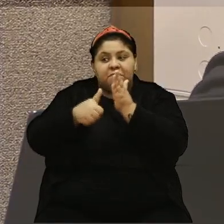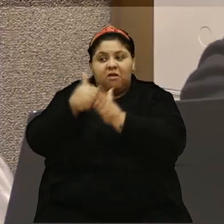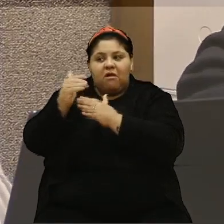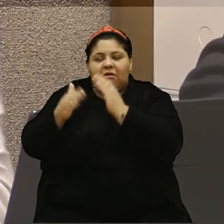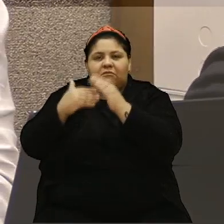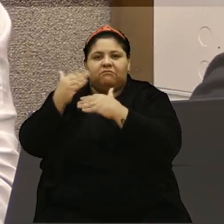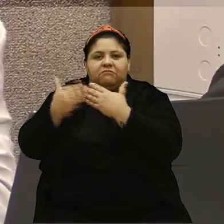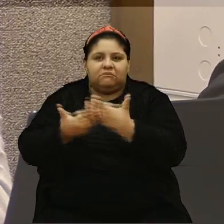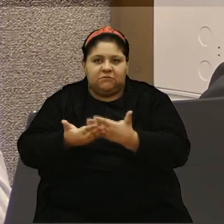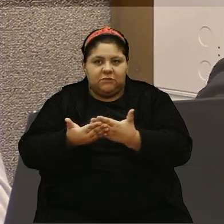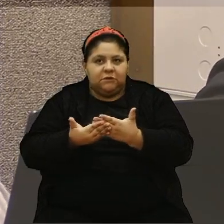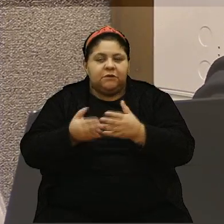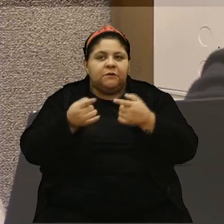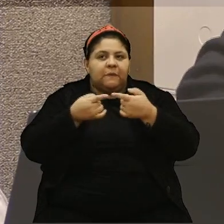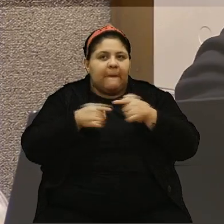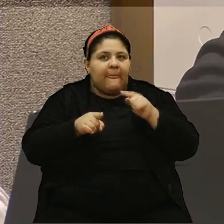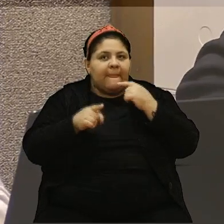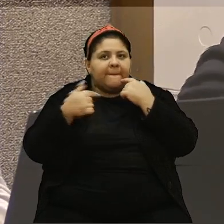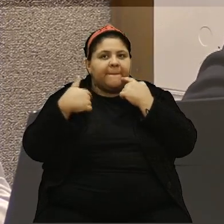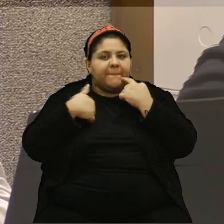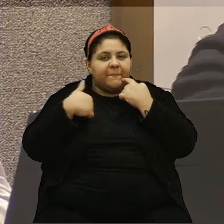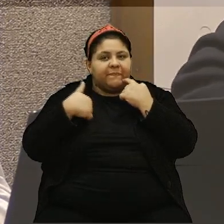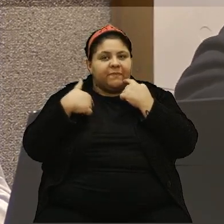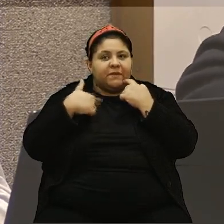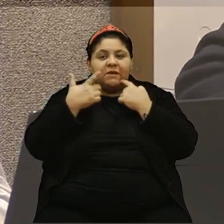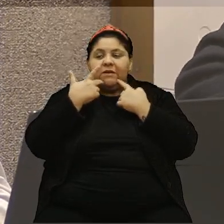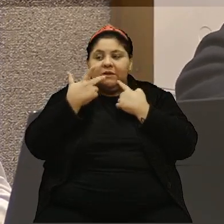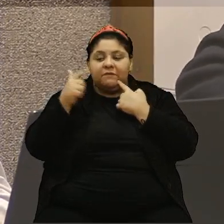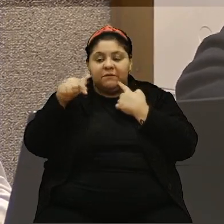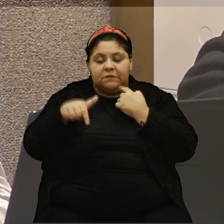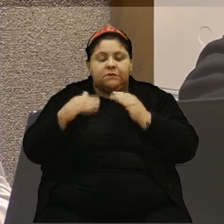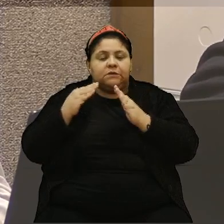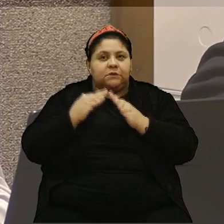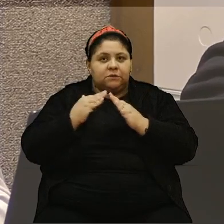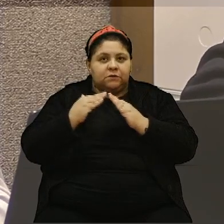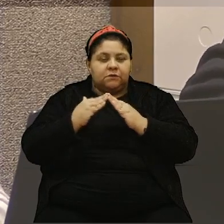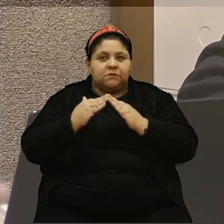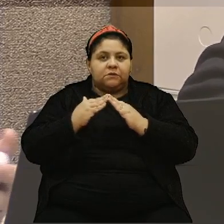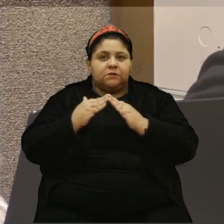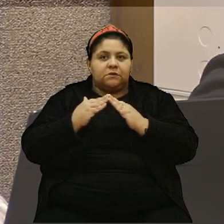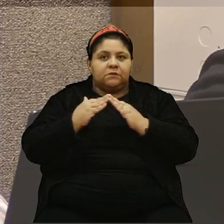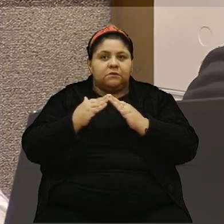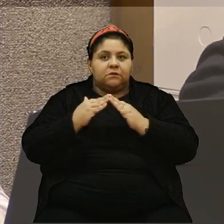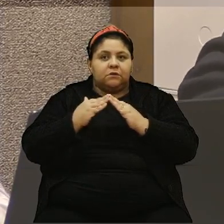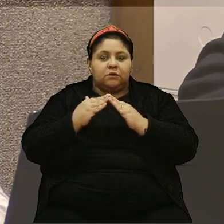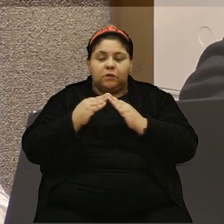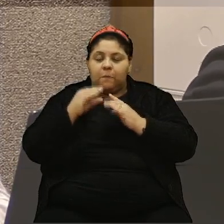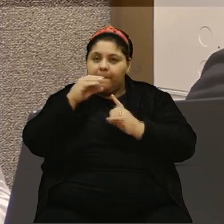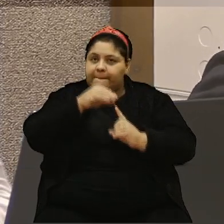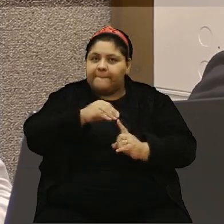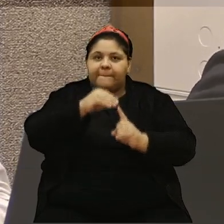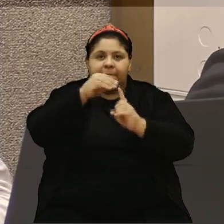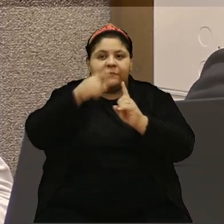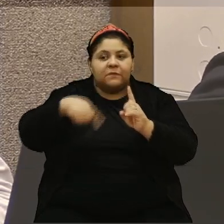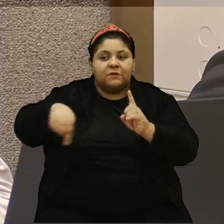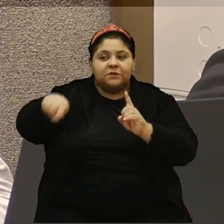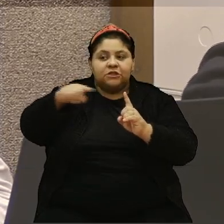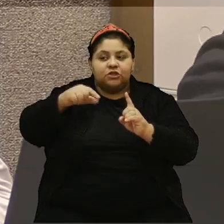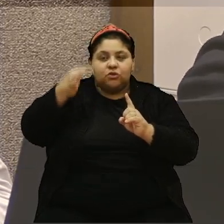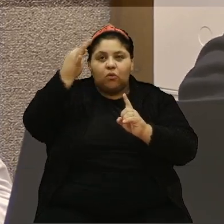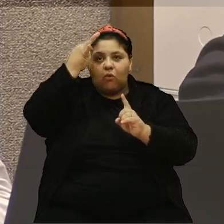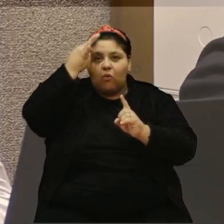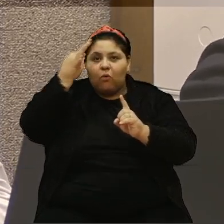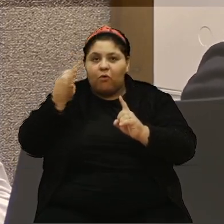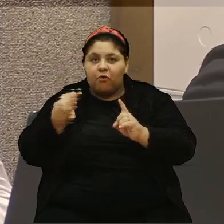procedimentos. Mas eu alertaria esta casa que o fundamental é a gente compreender que